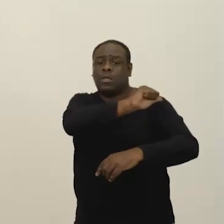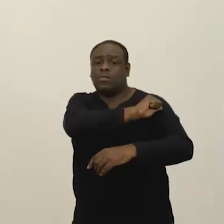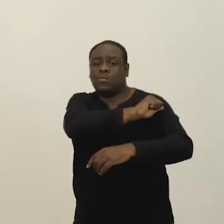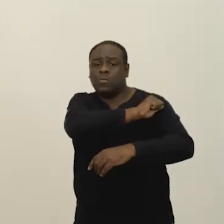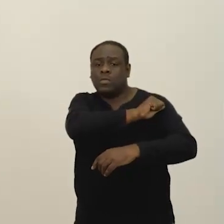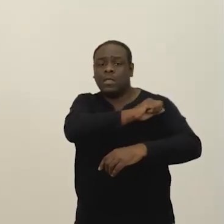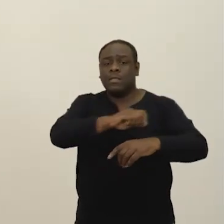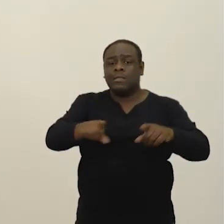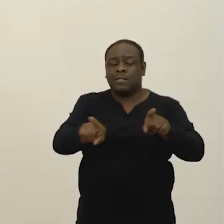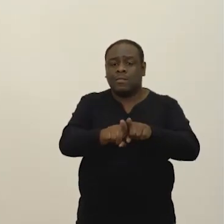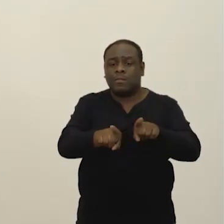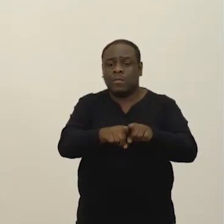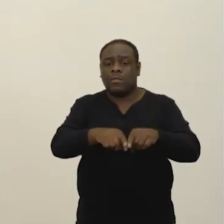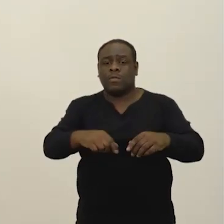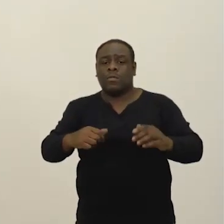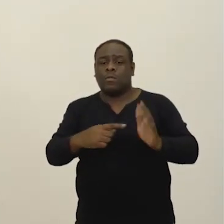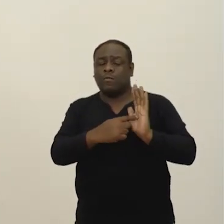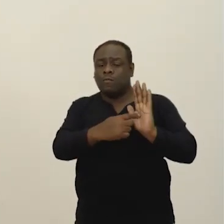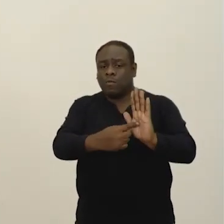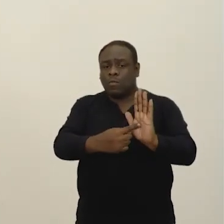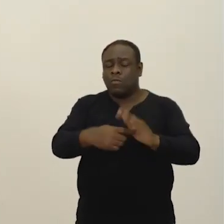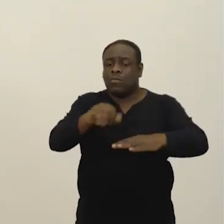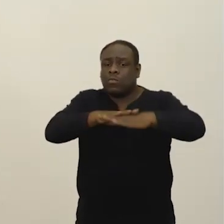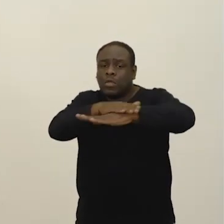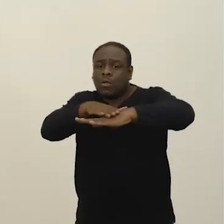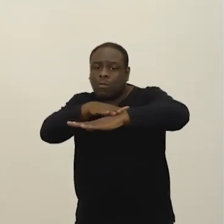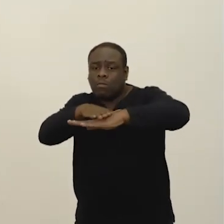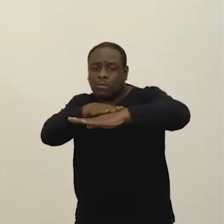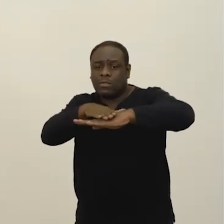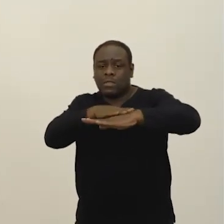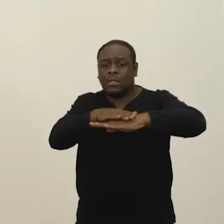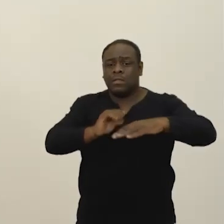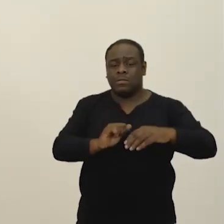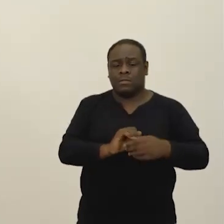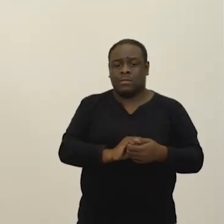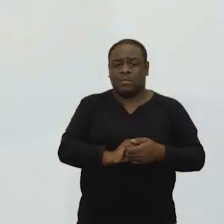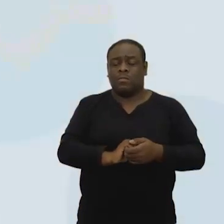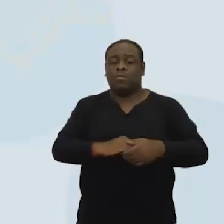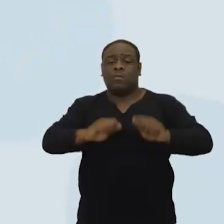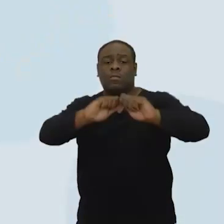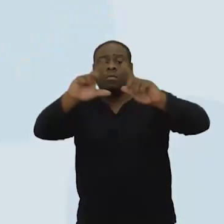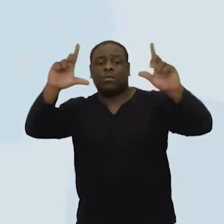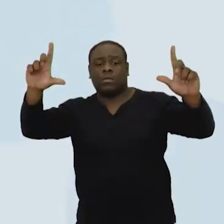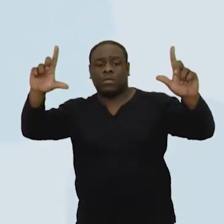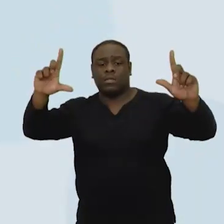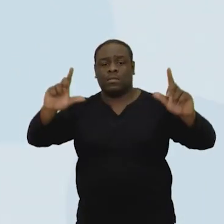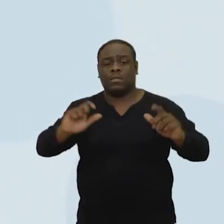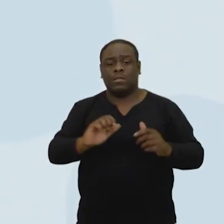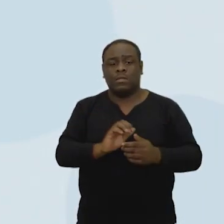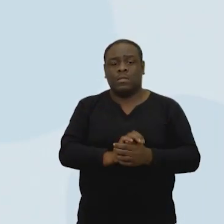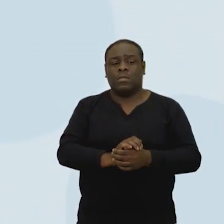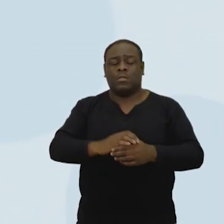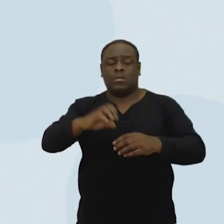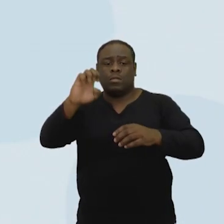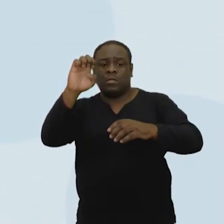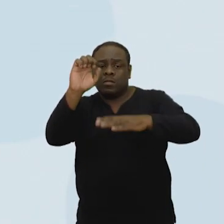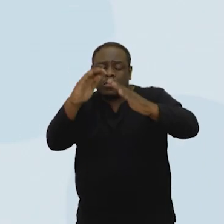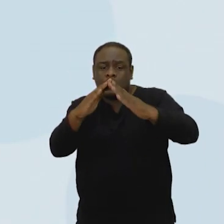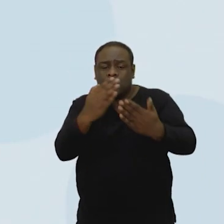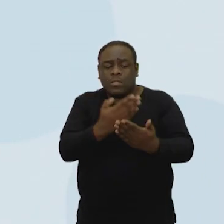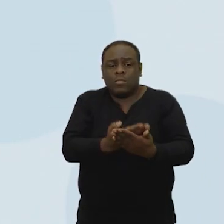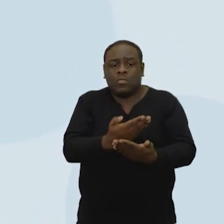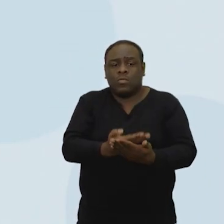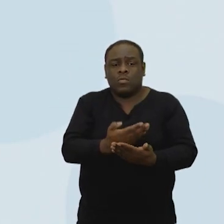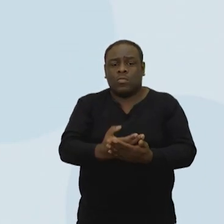já vou passar para vocês e depois a gente continua conversando. Vou colocar na tela, dá uma olhadinha. É da Escola Estadual Célia